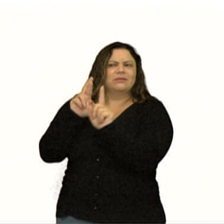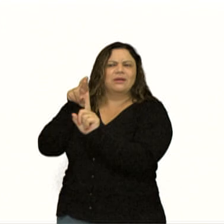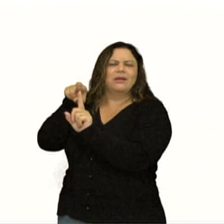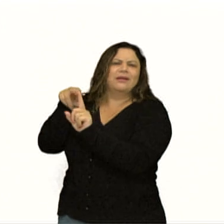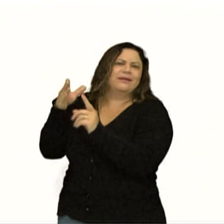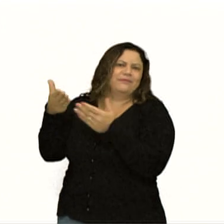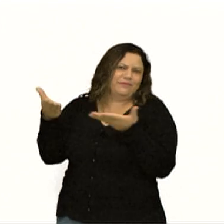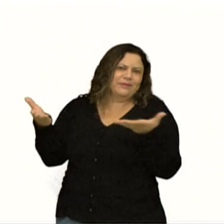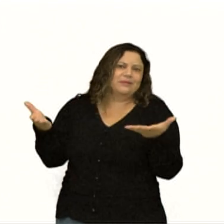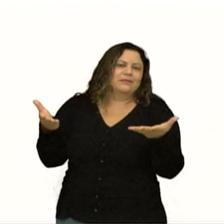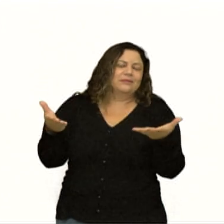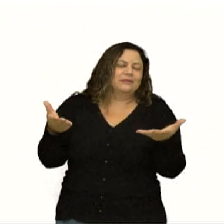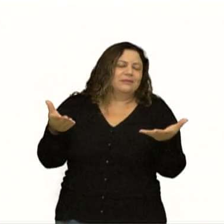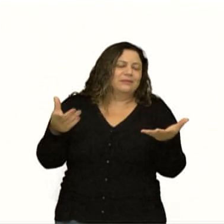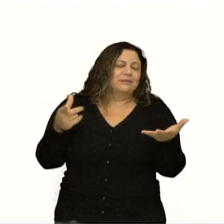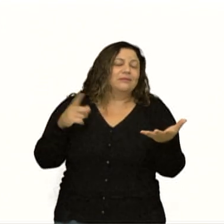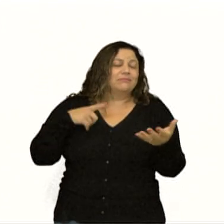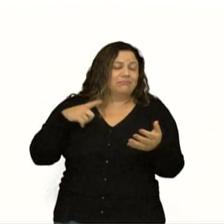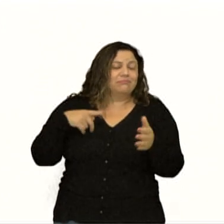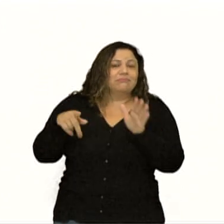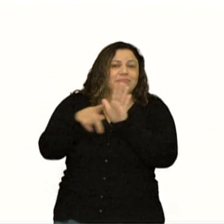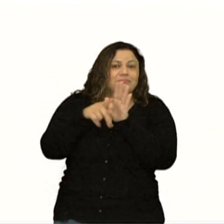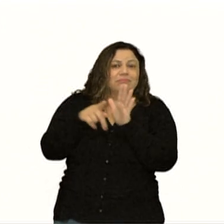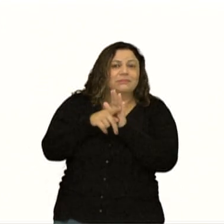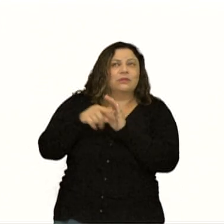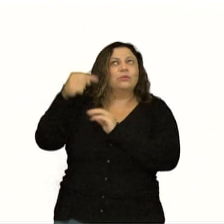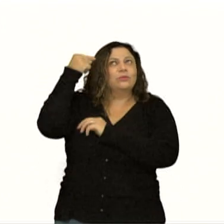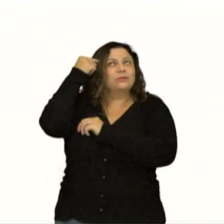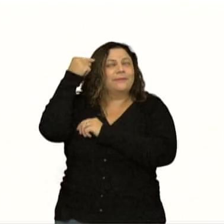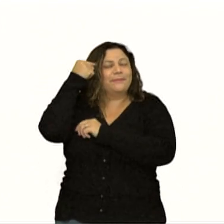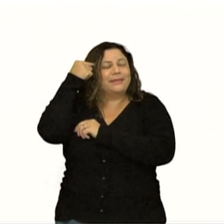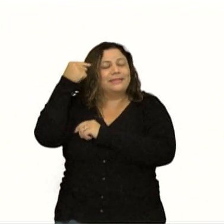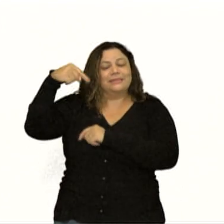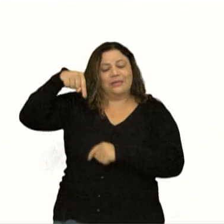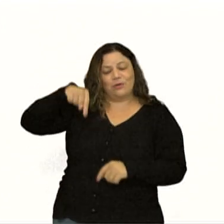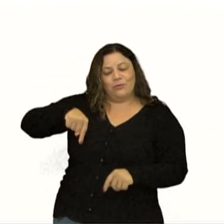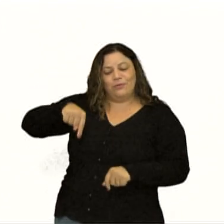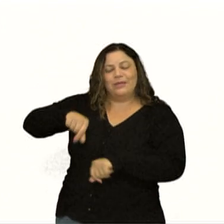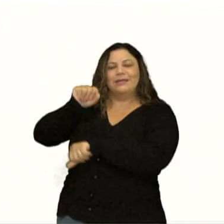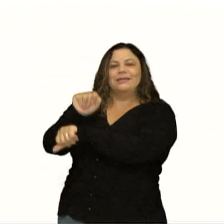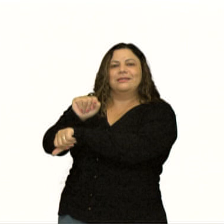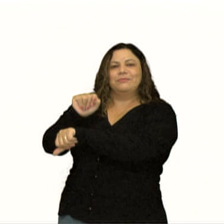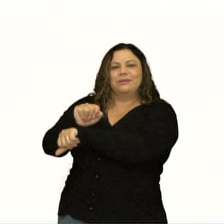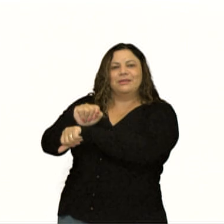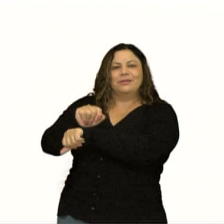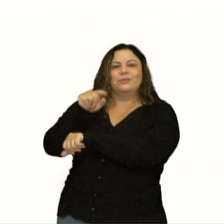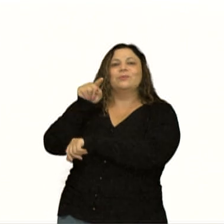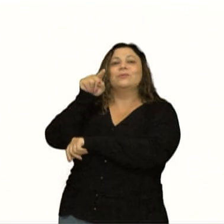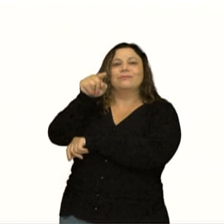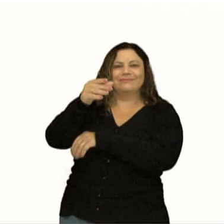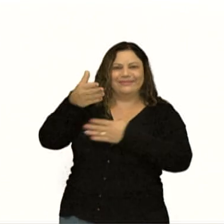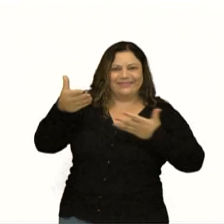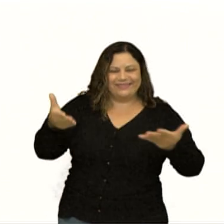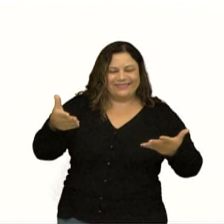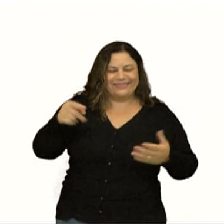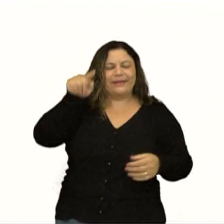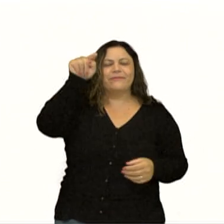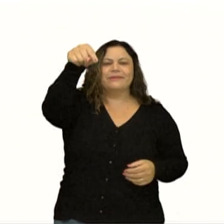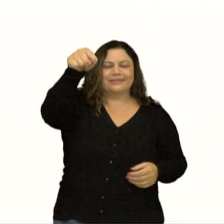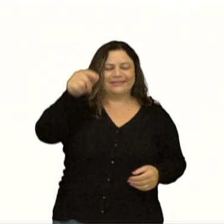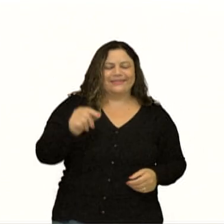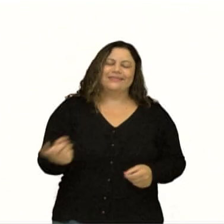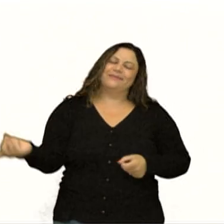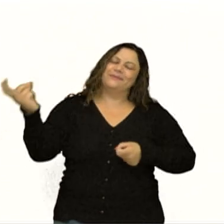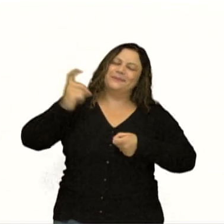Os pronomes eles têm essa função. Enquanto você pensa, eu fico aqui aguardando e você fica aí, tá? Eu